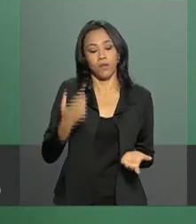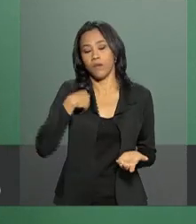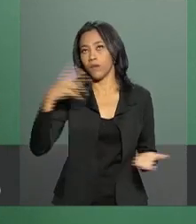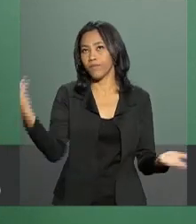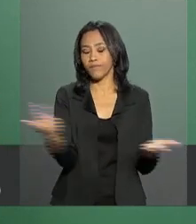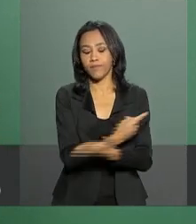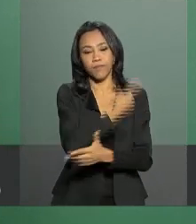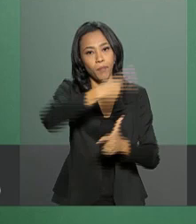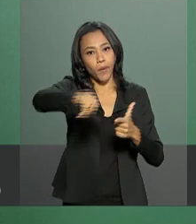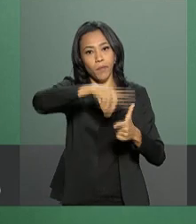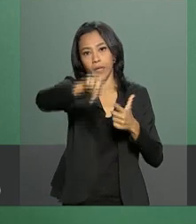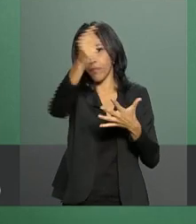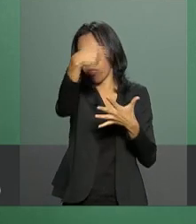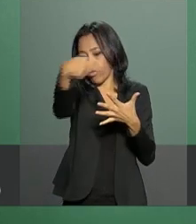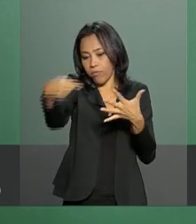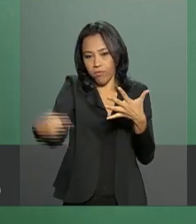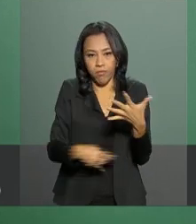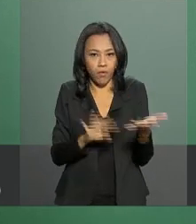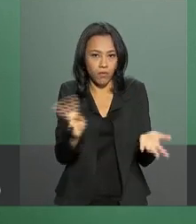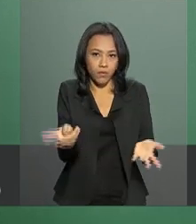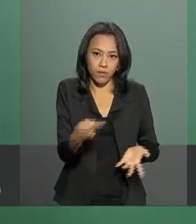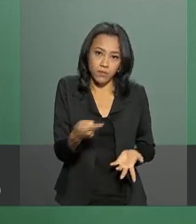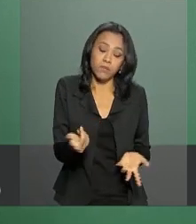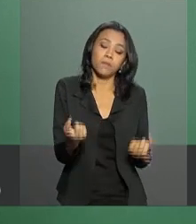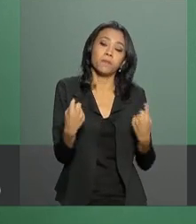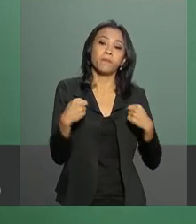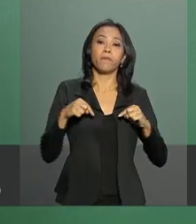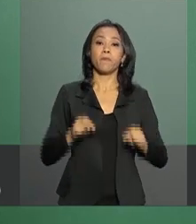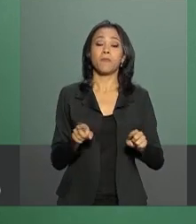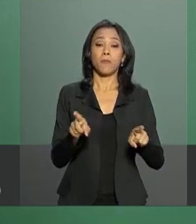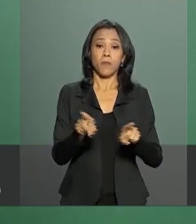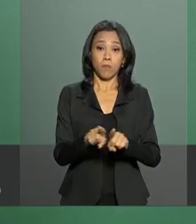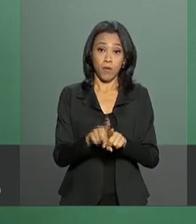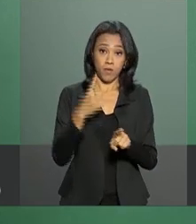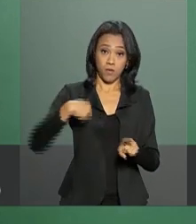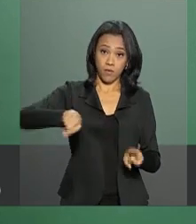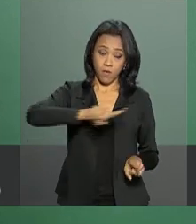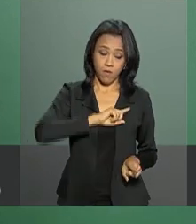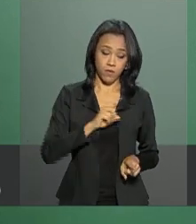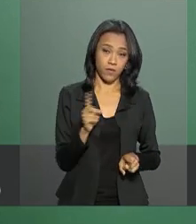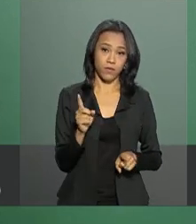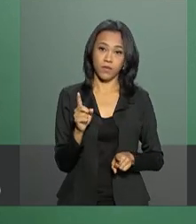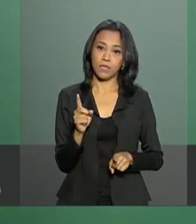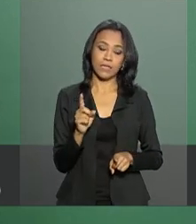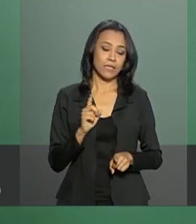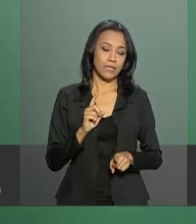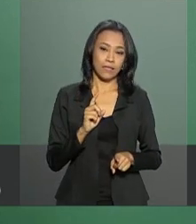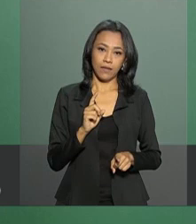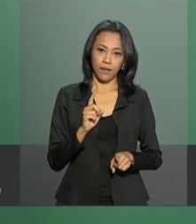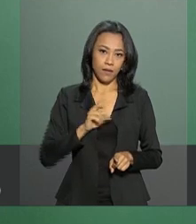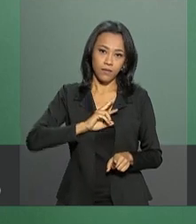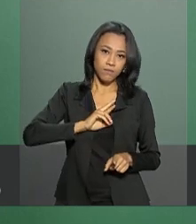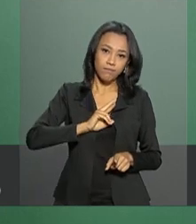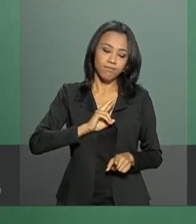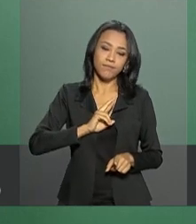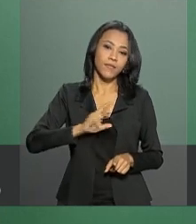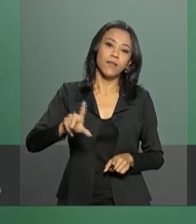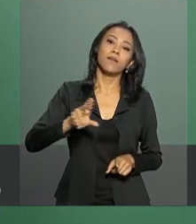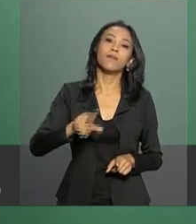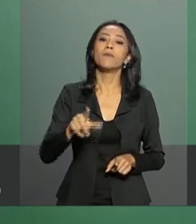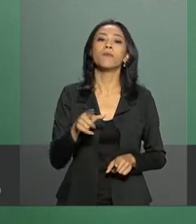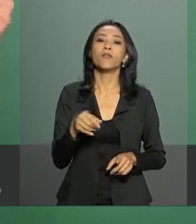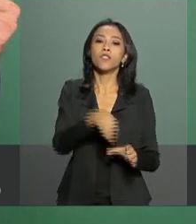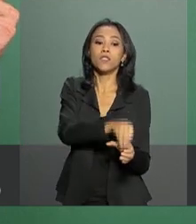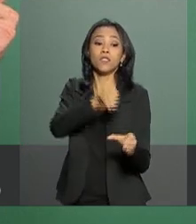variados por outro lado sem embargo disso nós não nos desculpamos das atividades essenciais